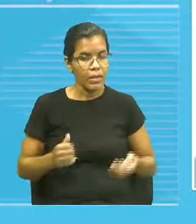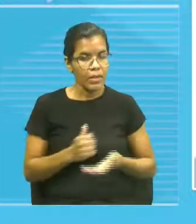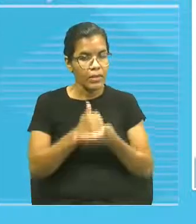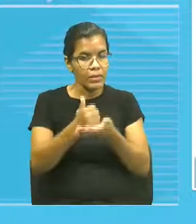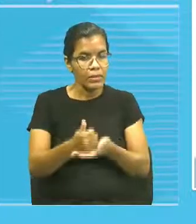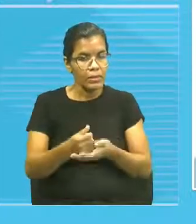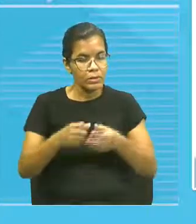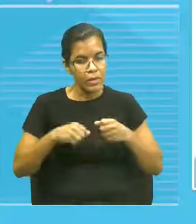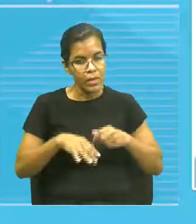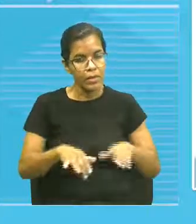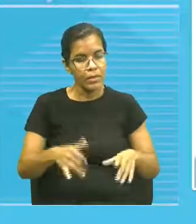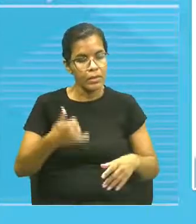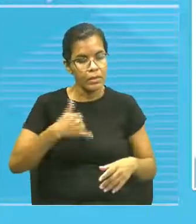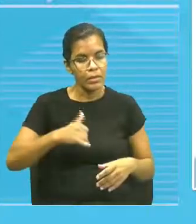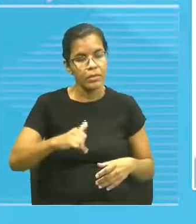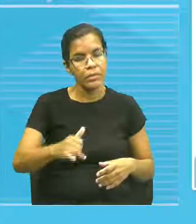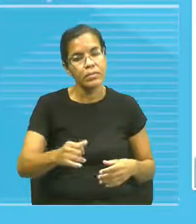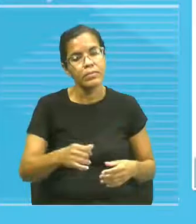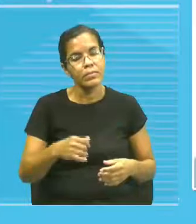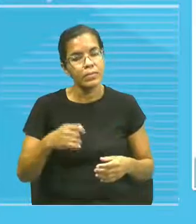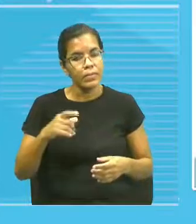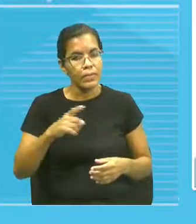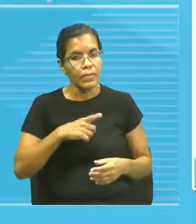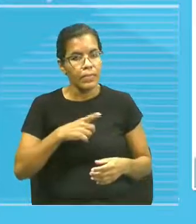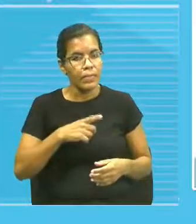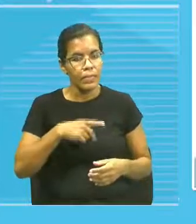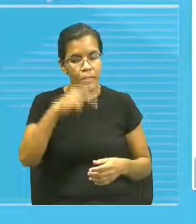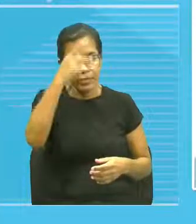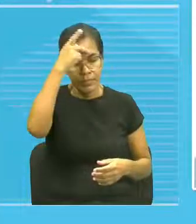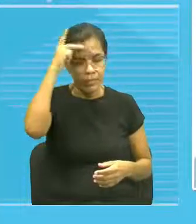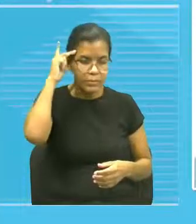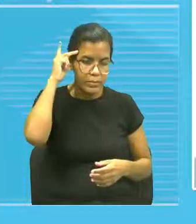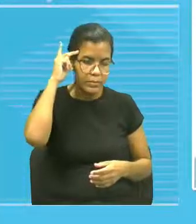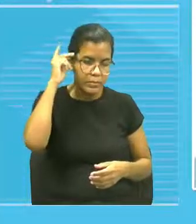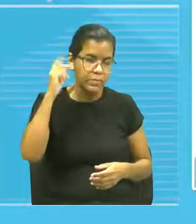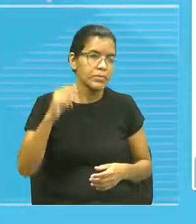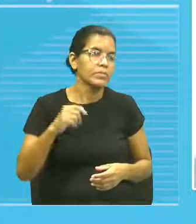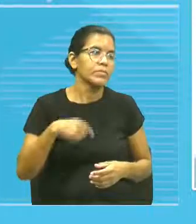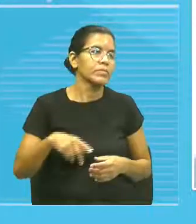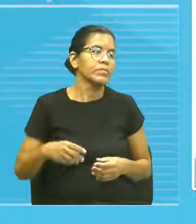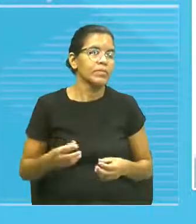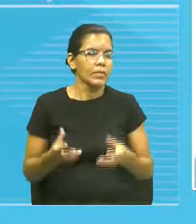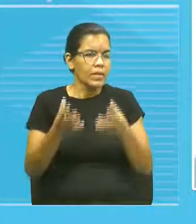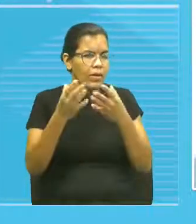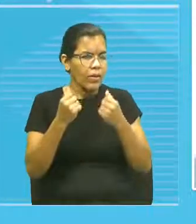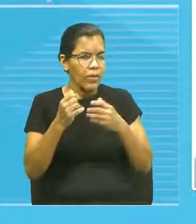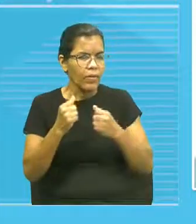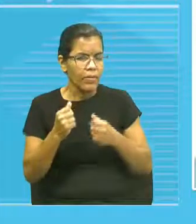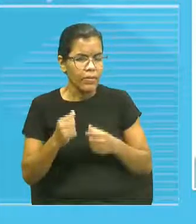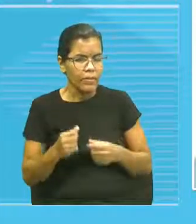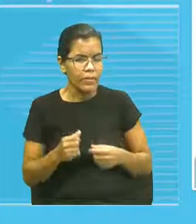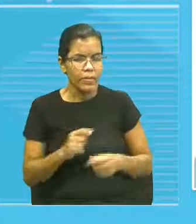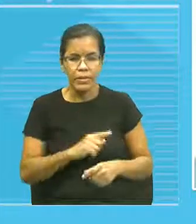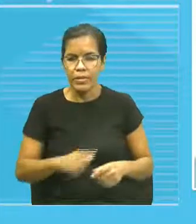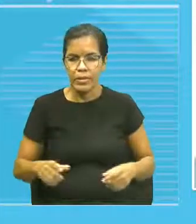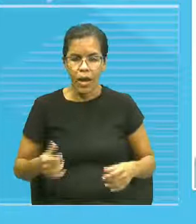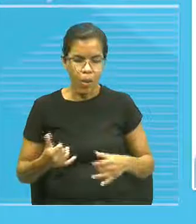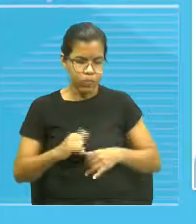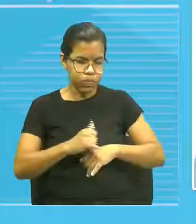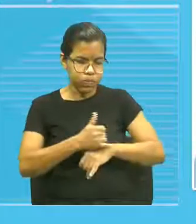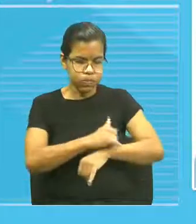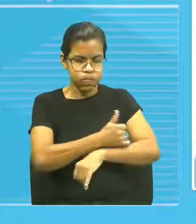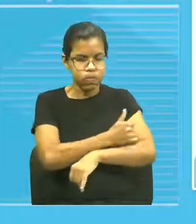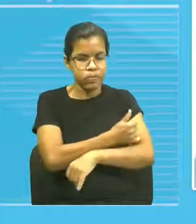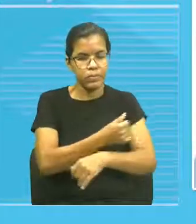energia, né? Então, por isso que tem gente que fala assim, ah, fulano de tal come demais e não engorda. Às vezes o